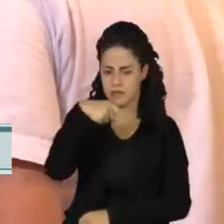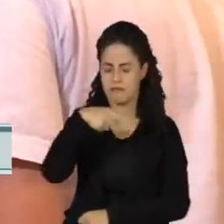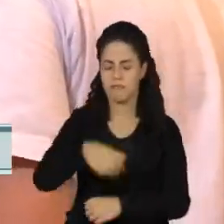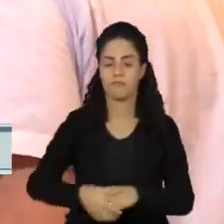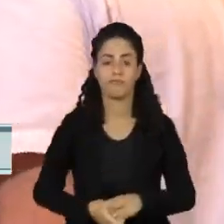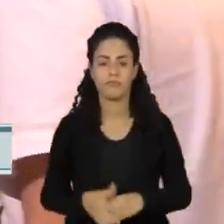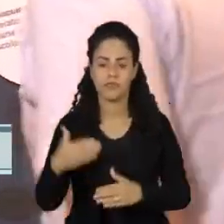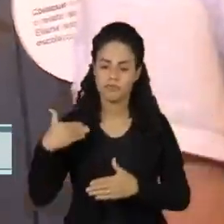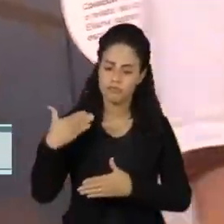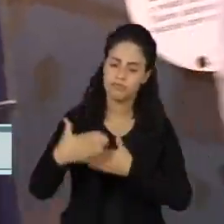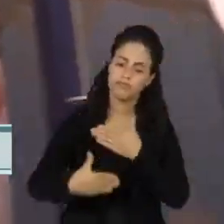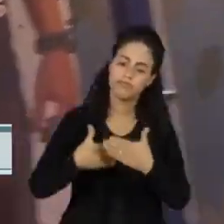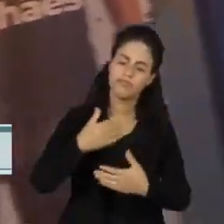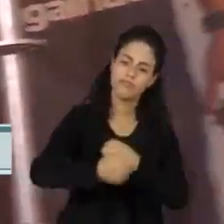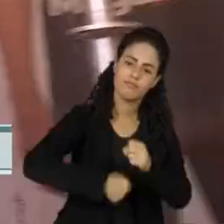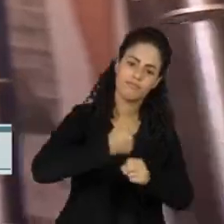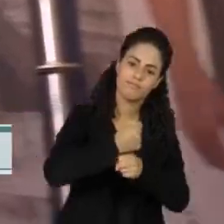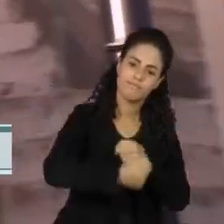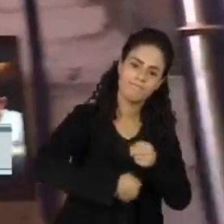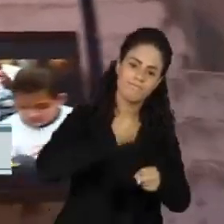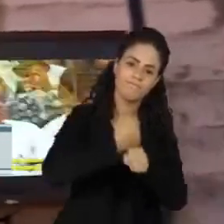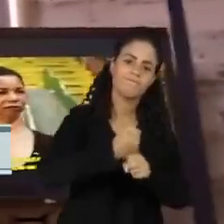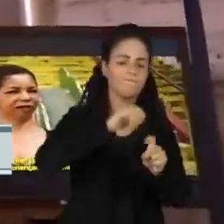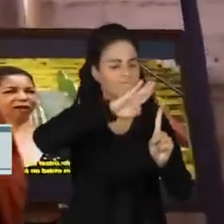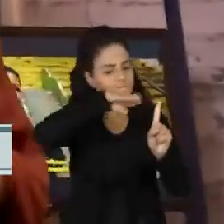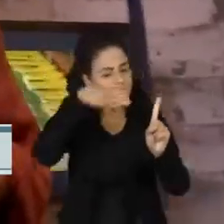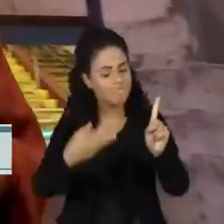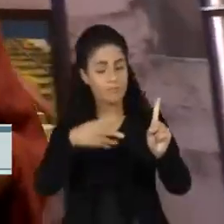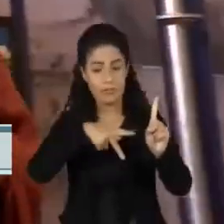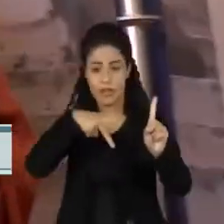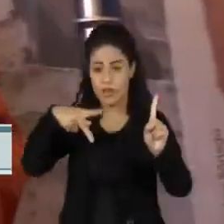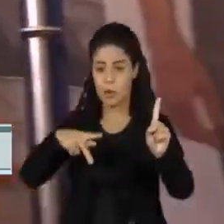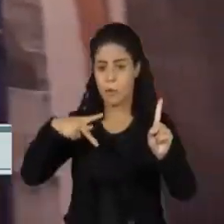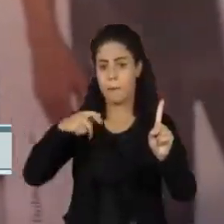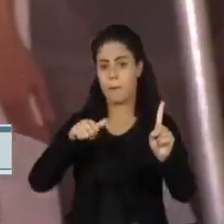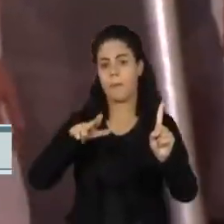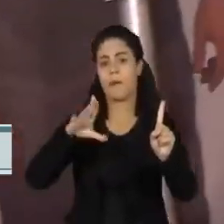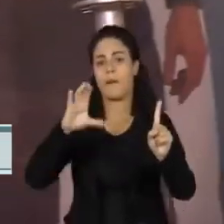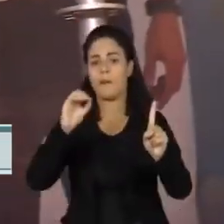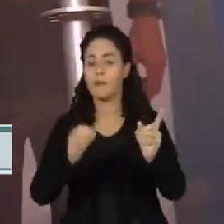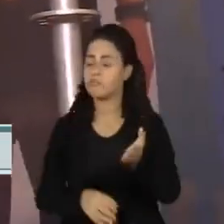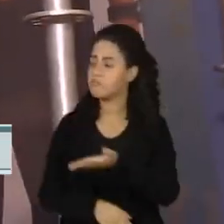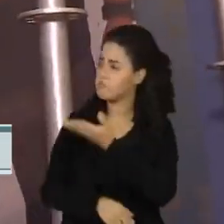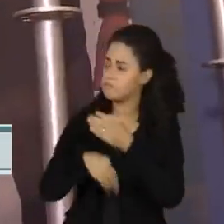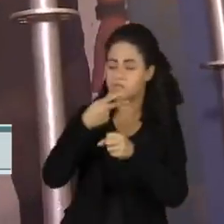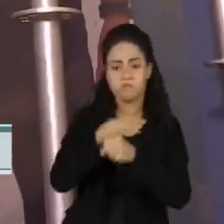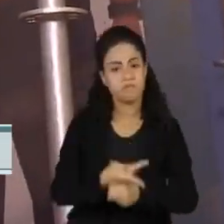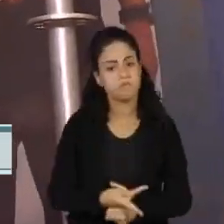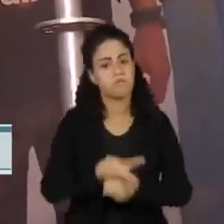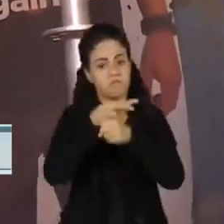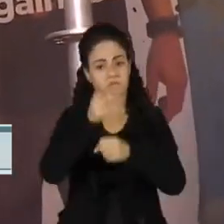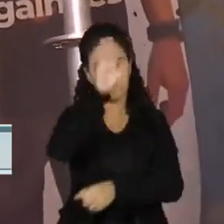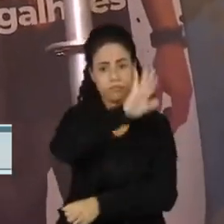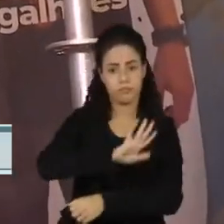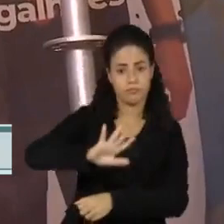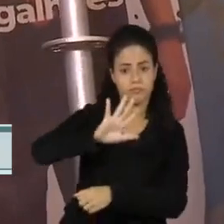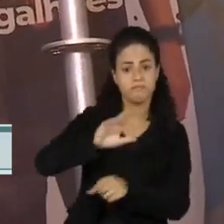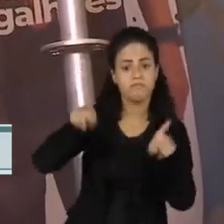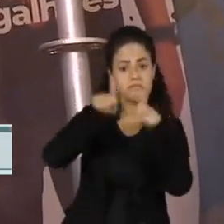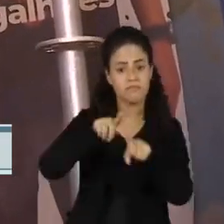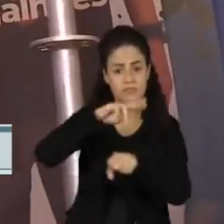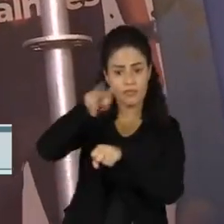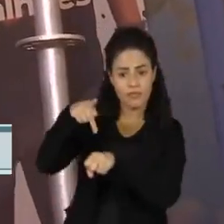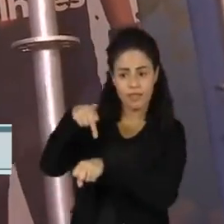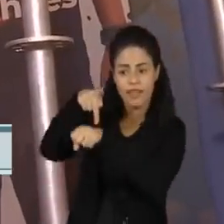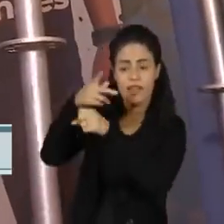passar dos anos também trouxe reconhecimento para o professor Paulo Magalhães por meio de prêmios nacionais e internacionais e